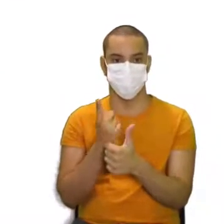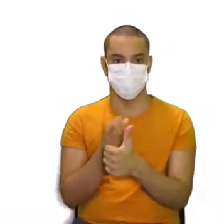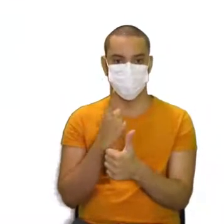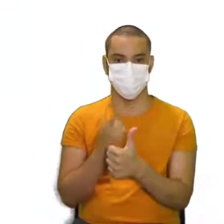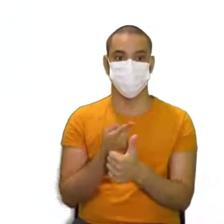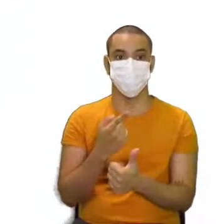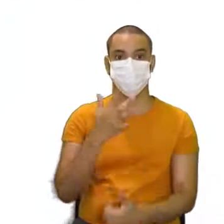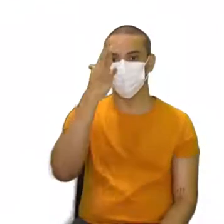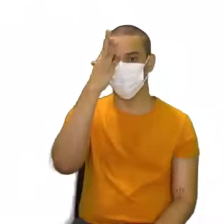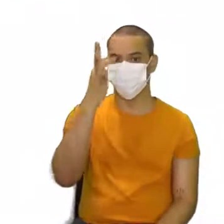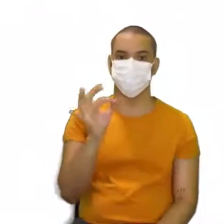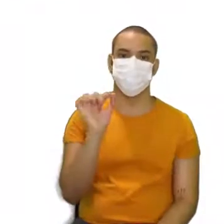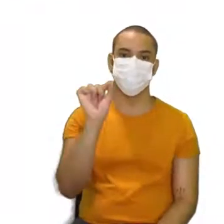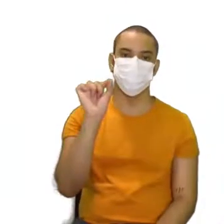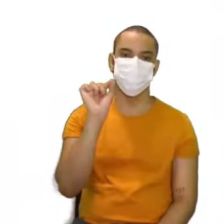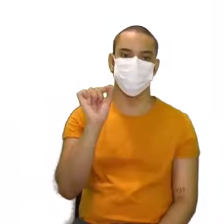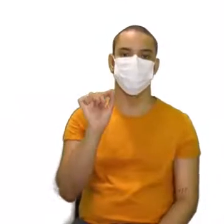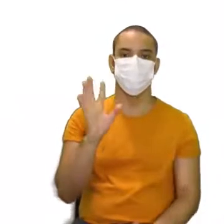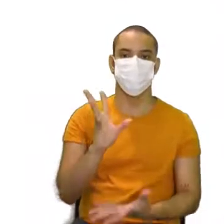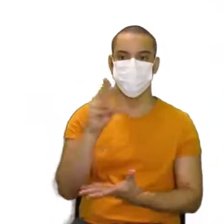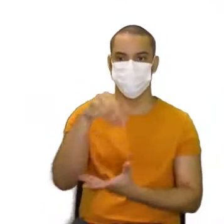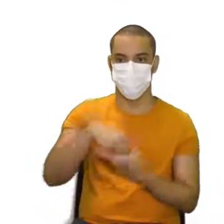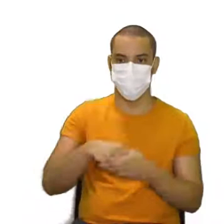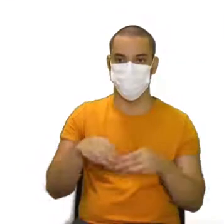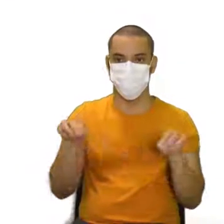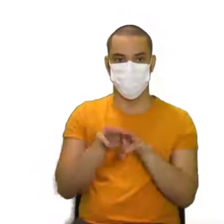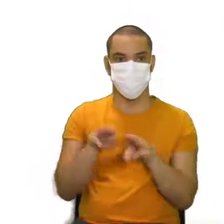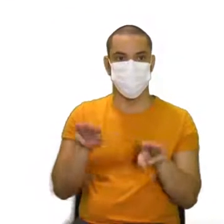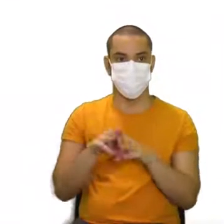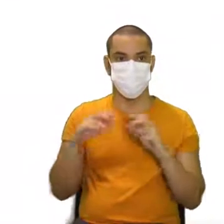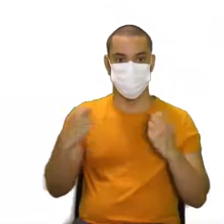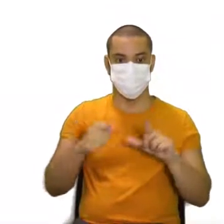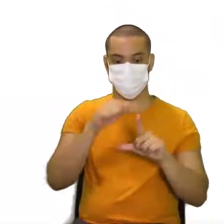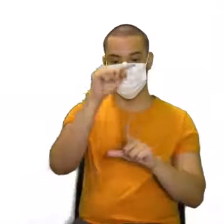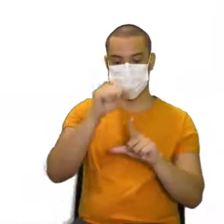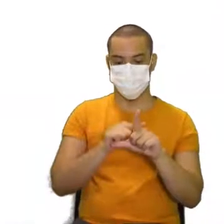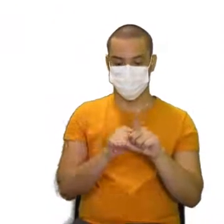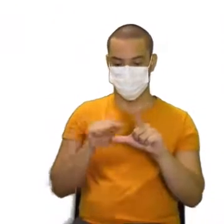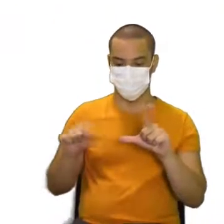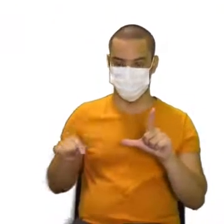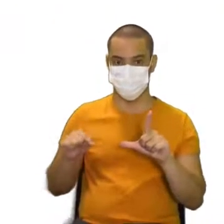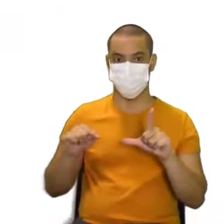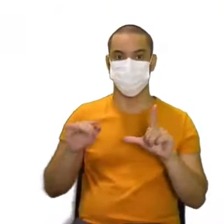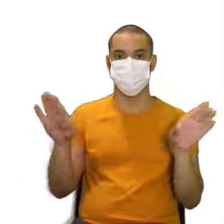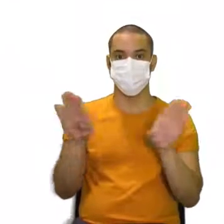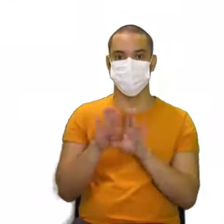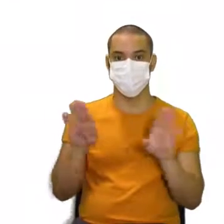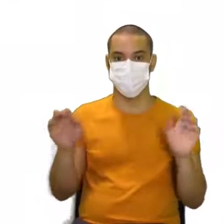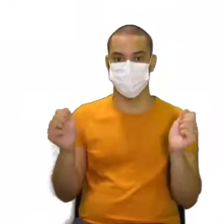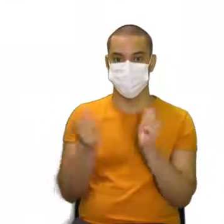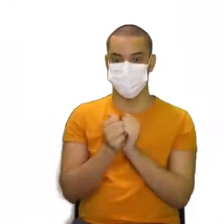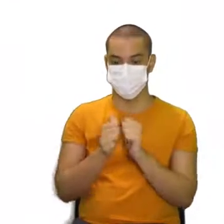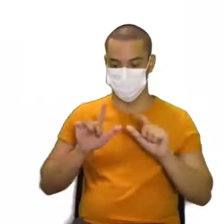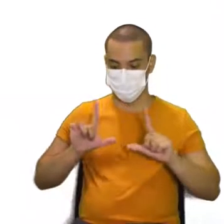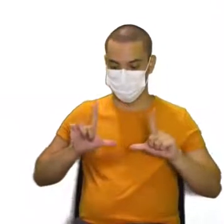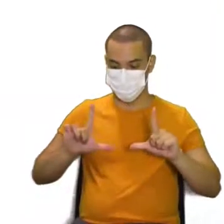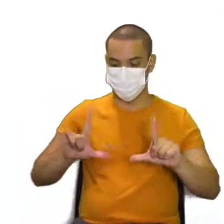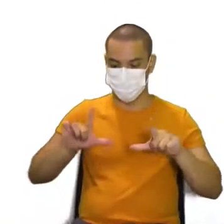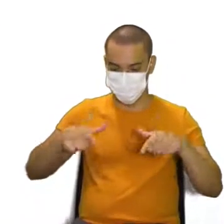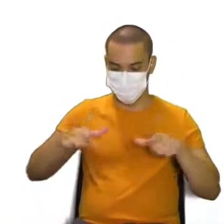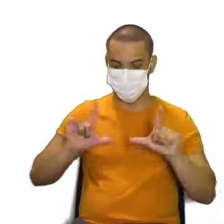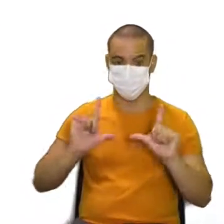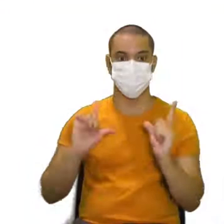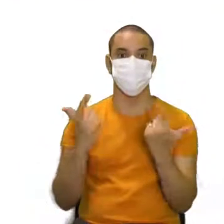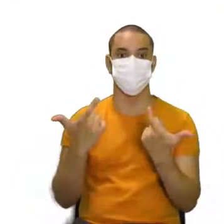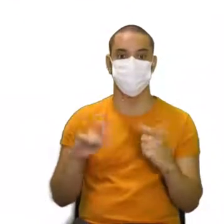consideremos que o campo magnético uniforme seja perto pendicular ao plano da figura e orientado